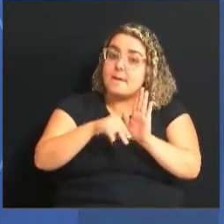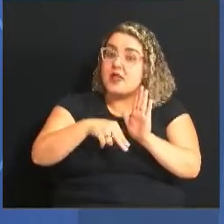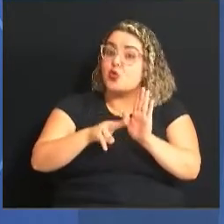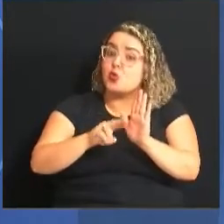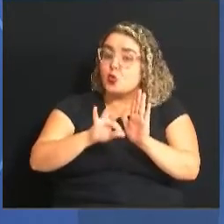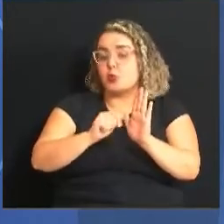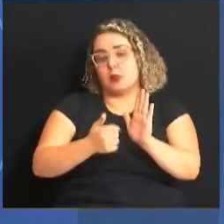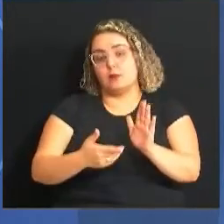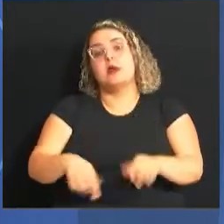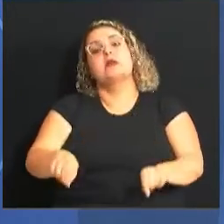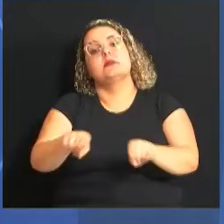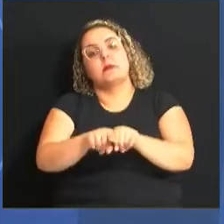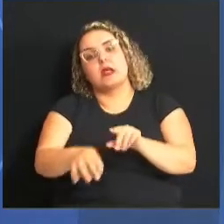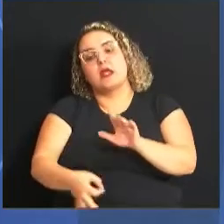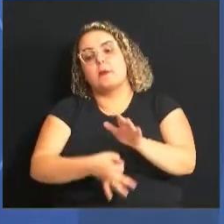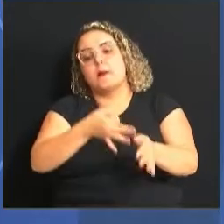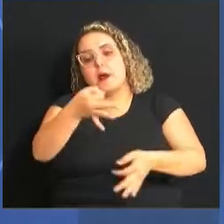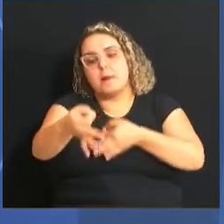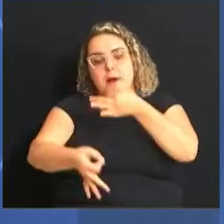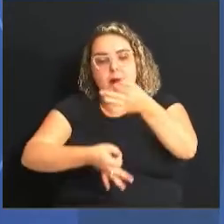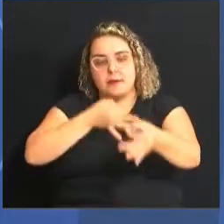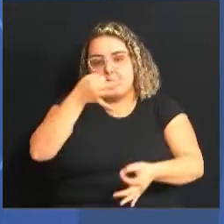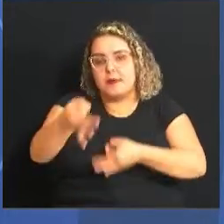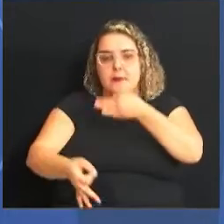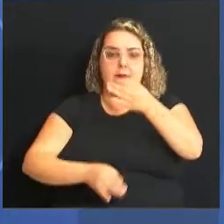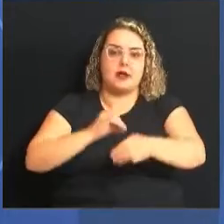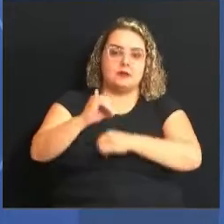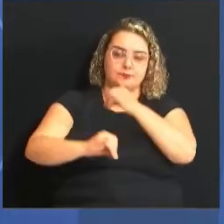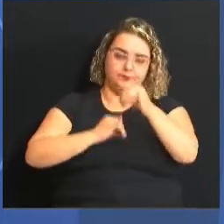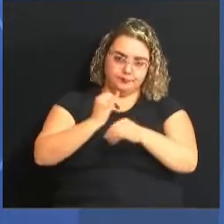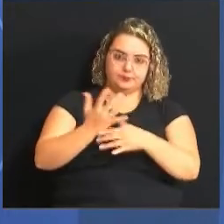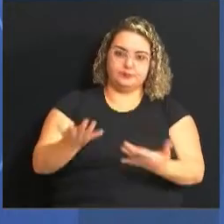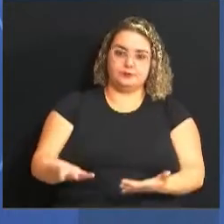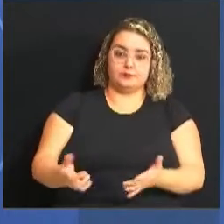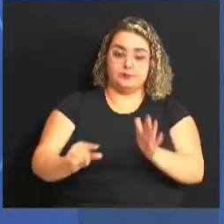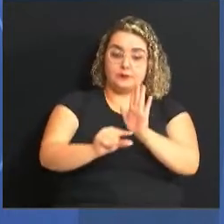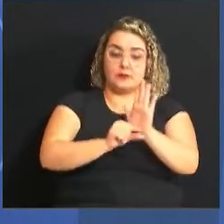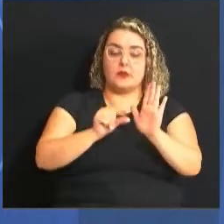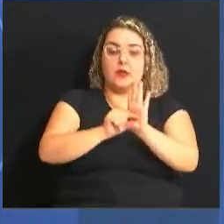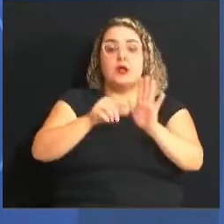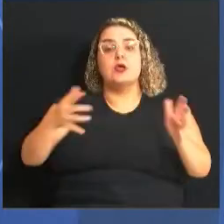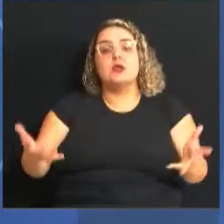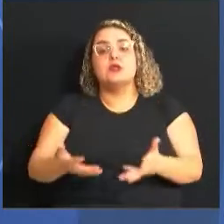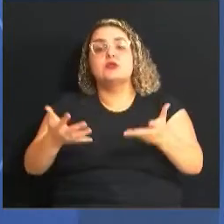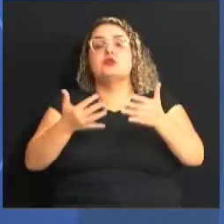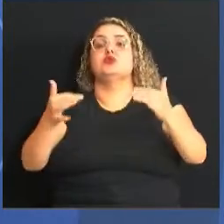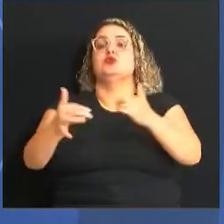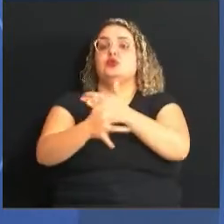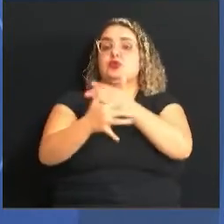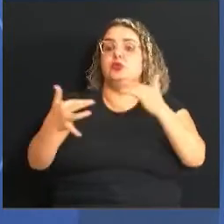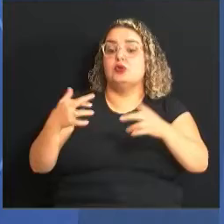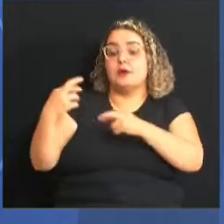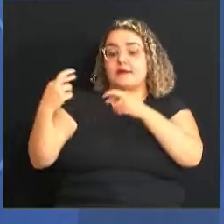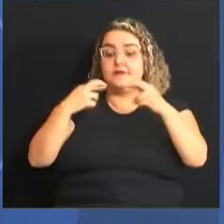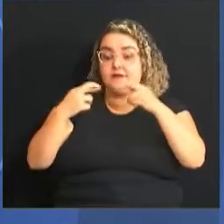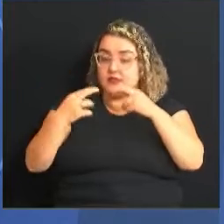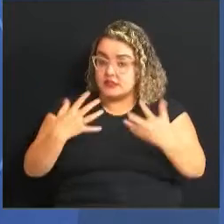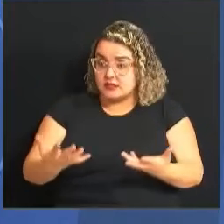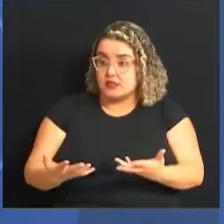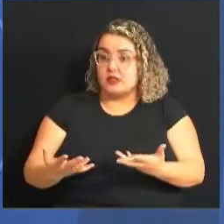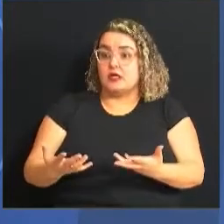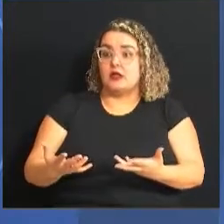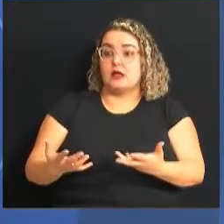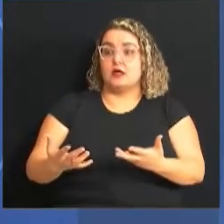foram encaminhadas até hoje pela internet. A minuta prevê incentivos urbanísticos e fiscais, de acordo com